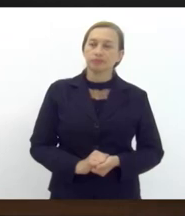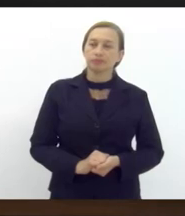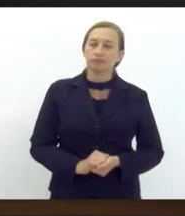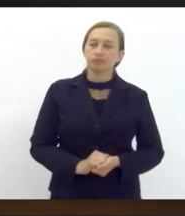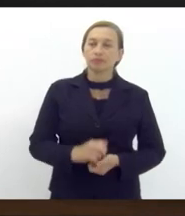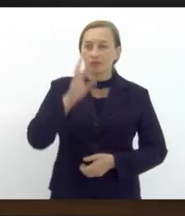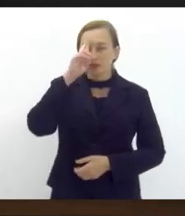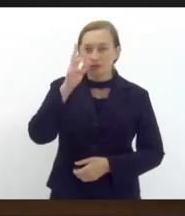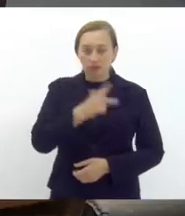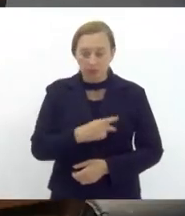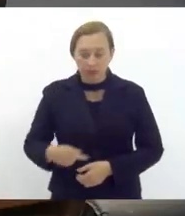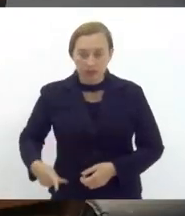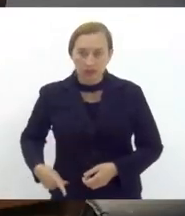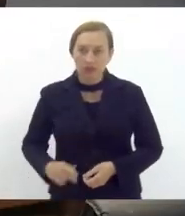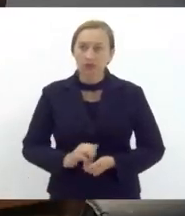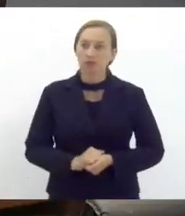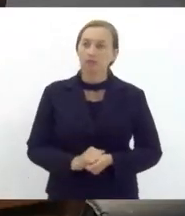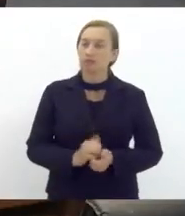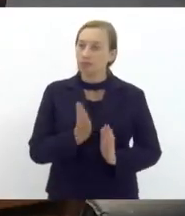senhora presidente